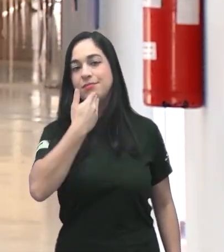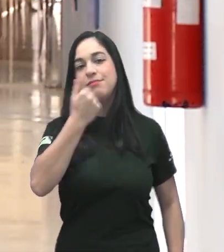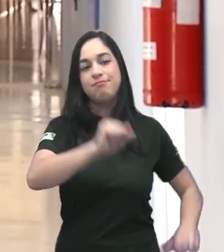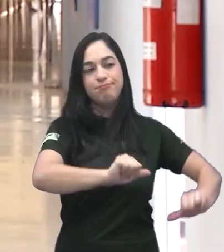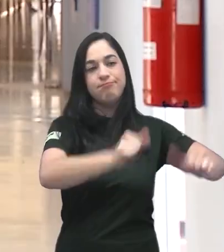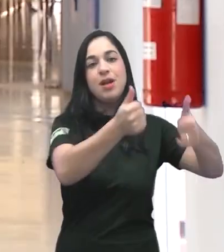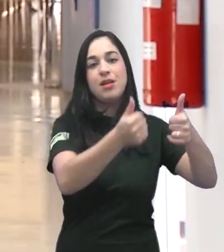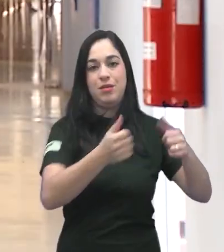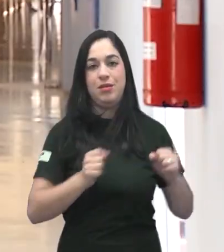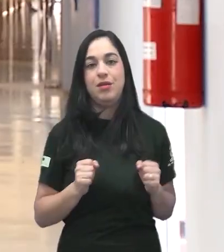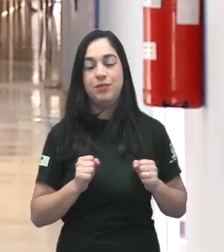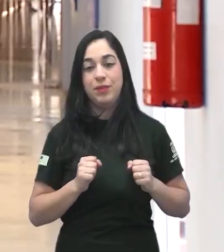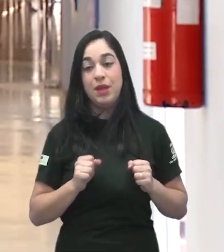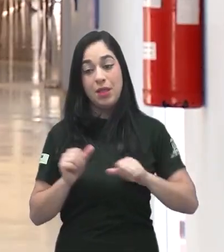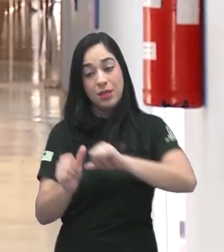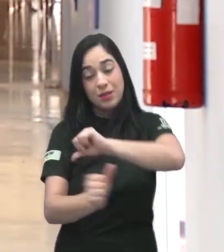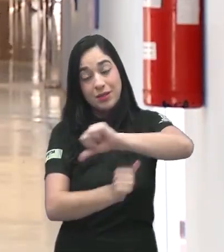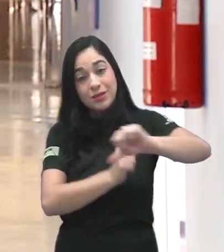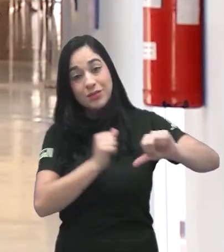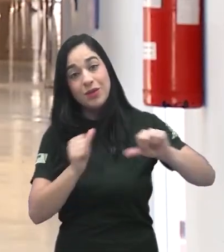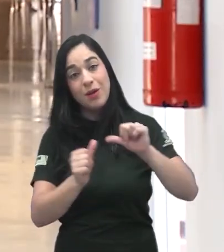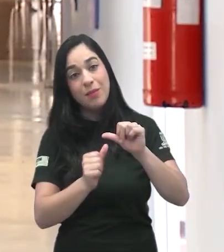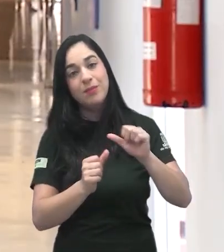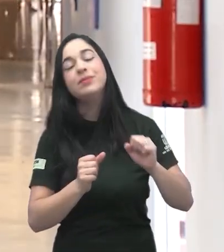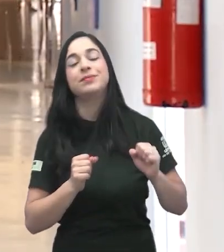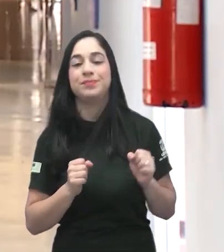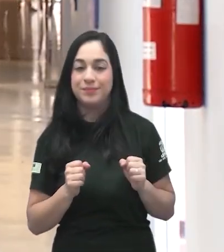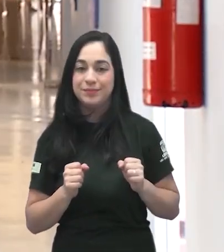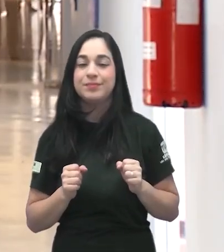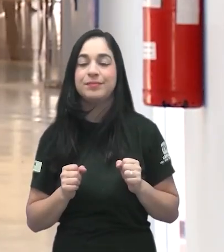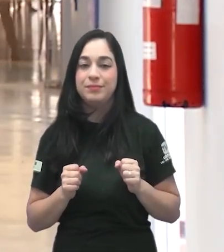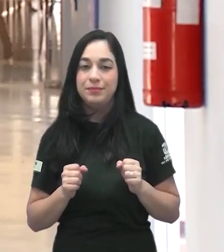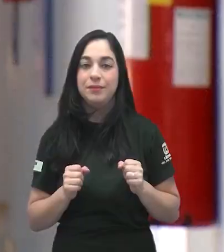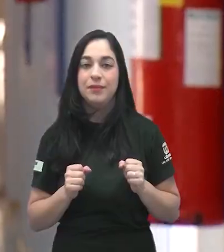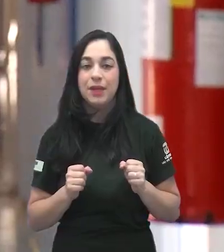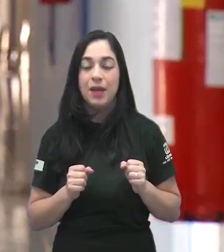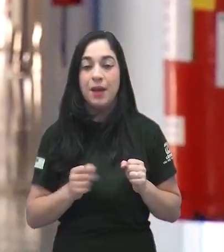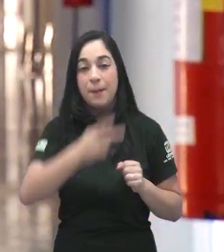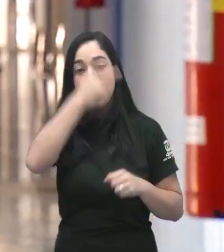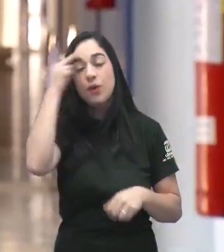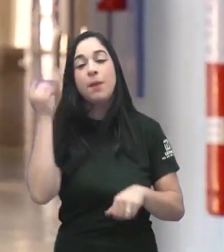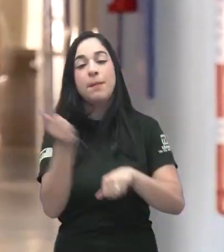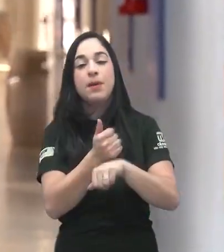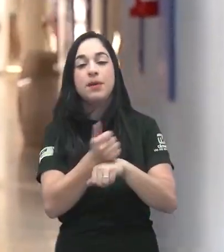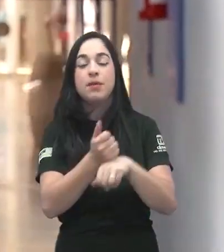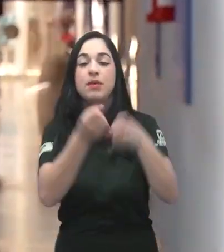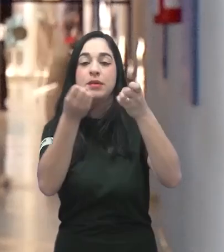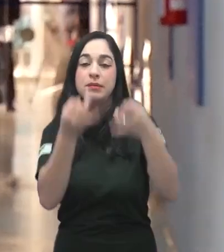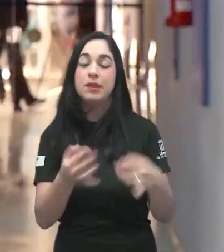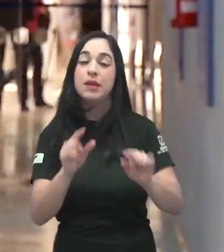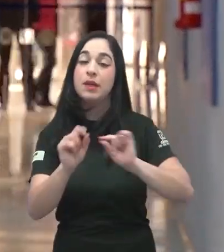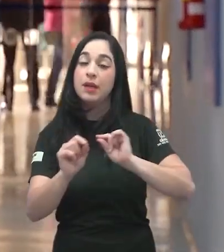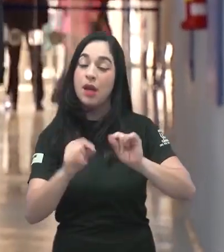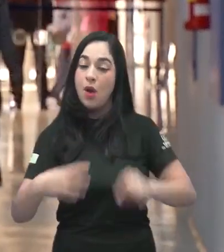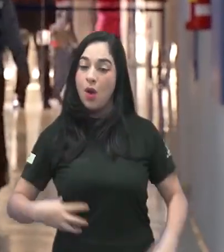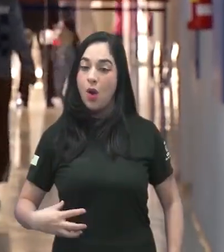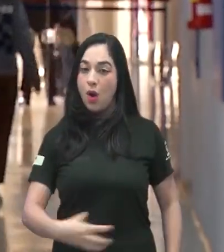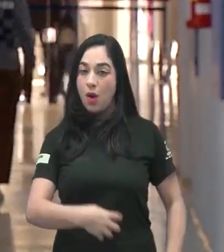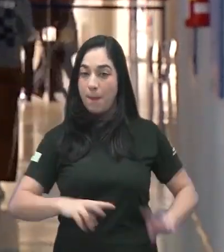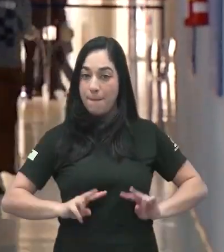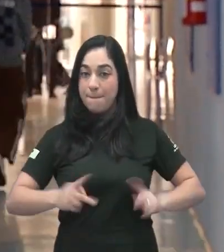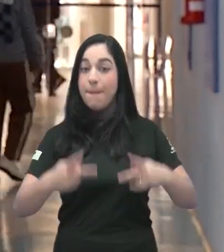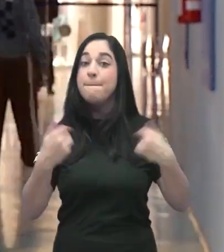quando a gente vê notícias, quando a gente vê relatos de pacientes. Especialistas reforçam que a doação de órgãos